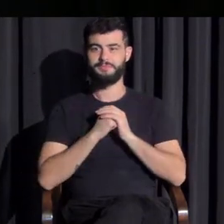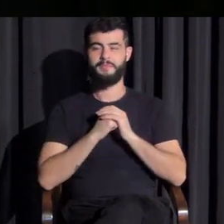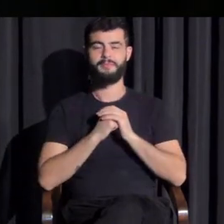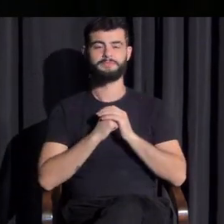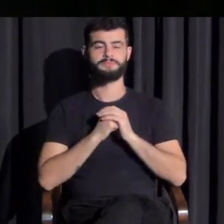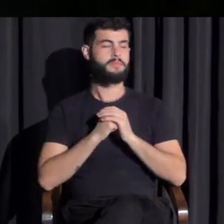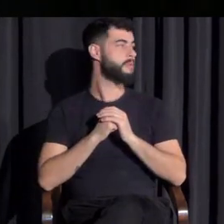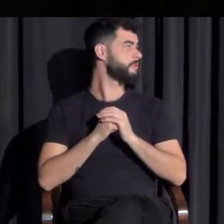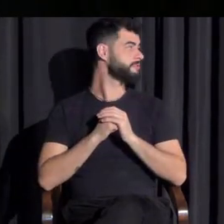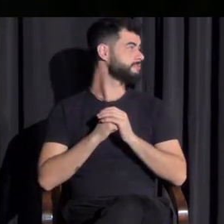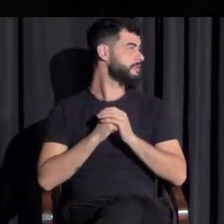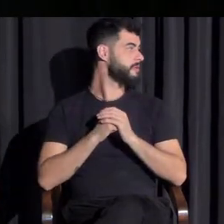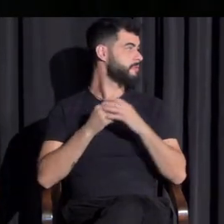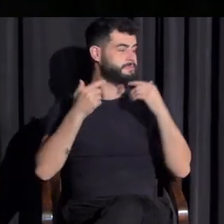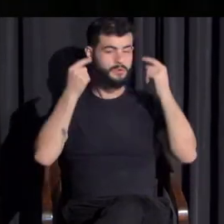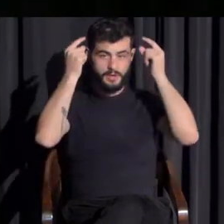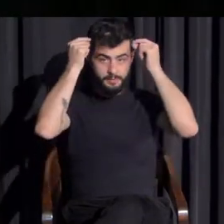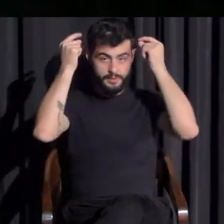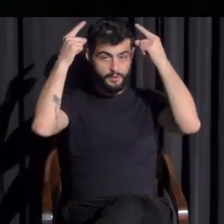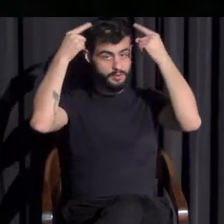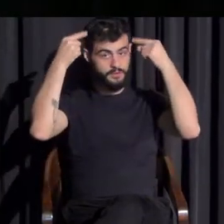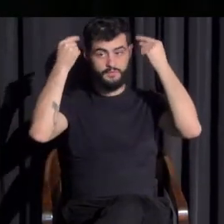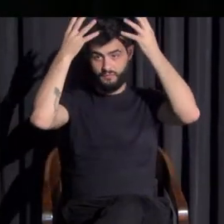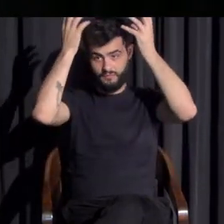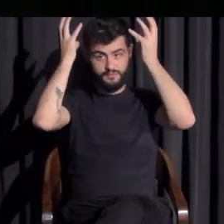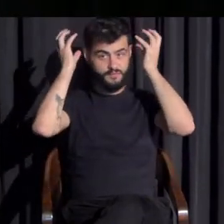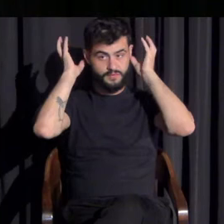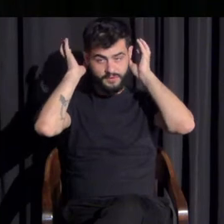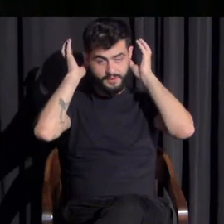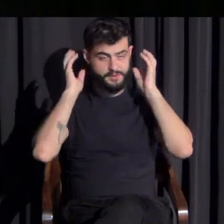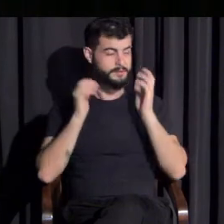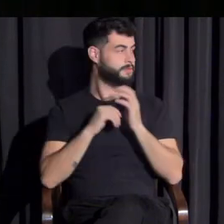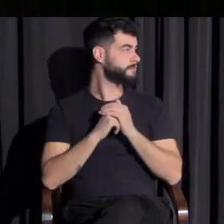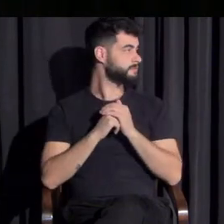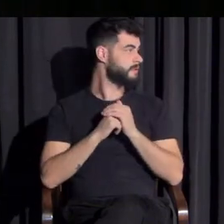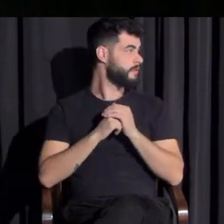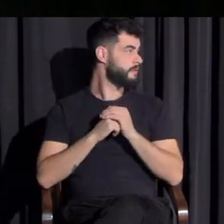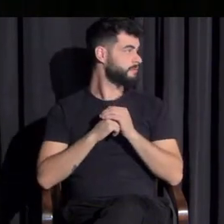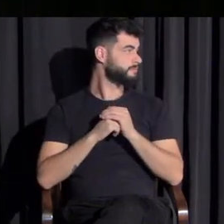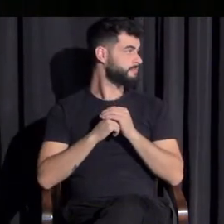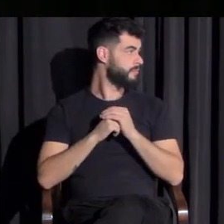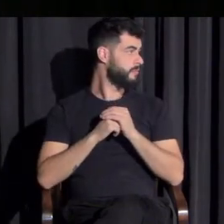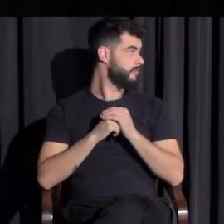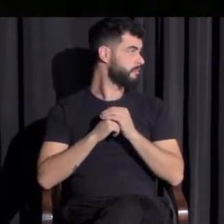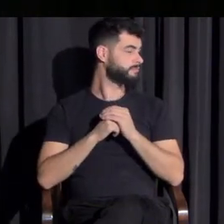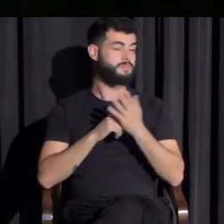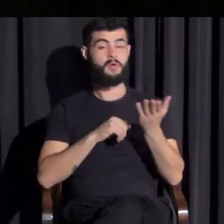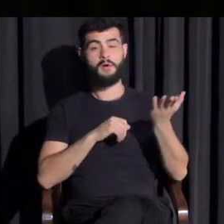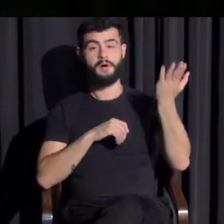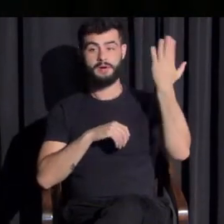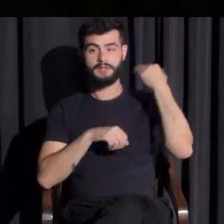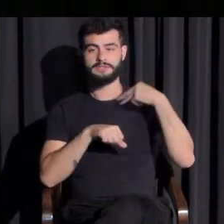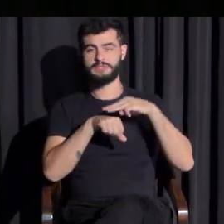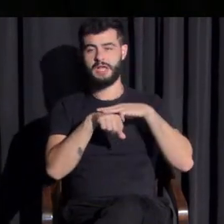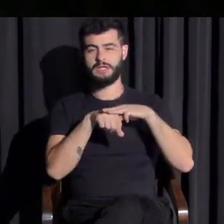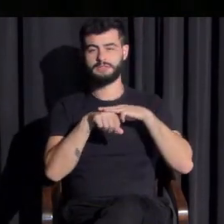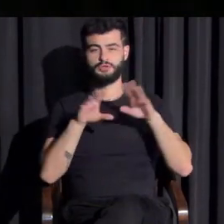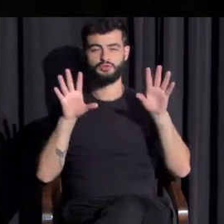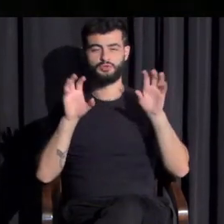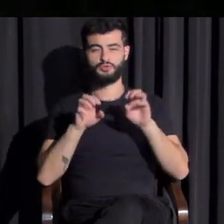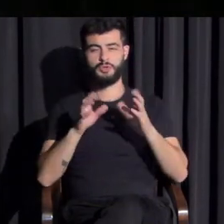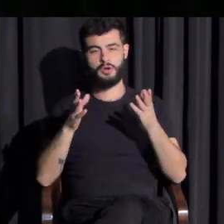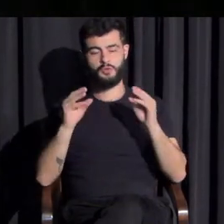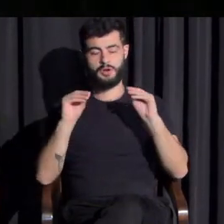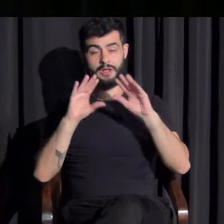Cabelo, enfim, encaracolado, que já foi castanho bem escuro, e agora já estou ficando claro